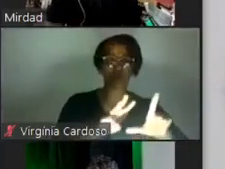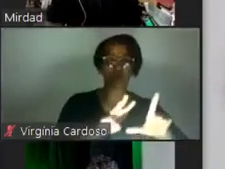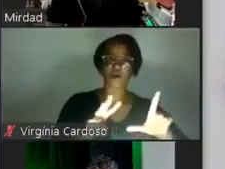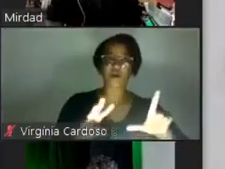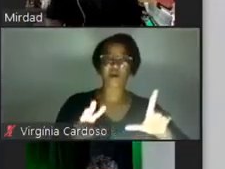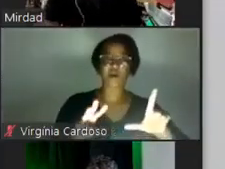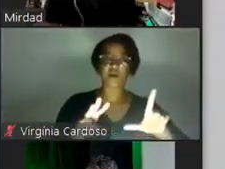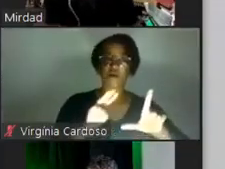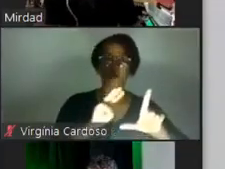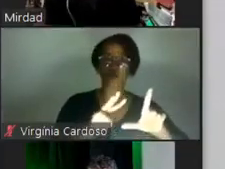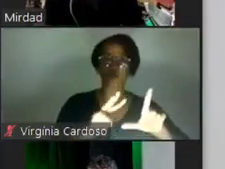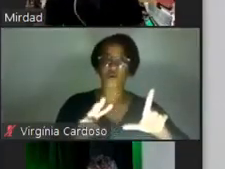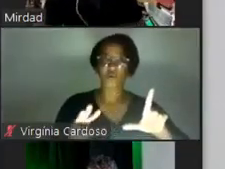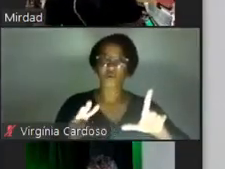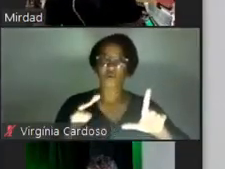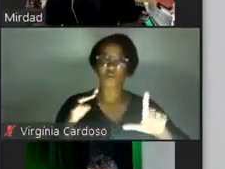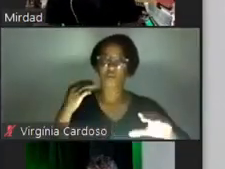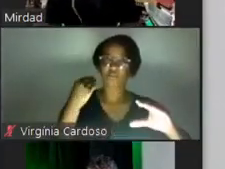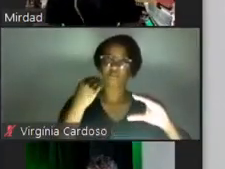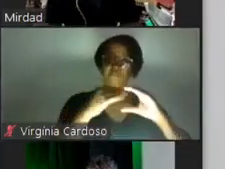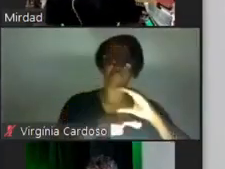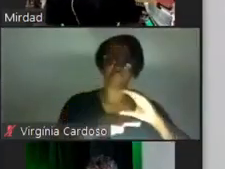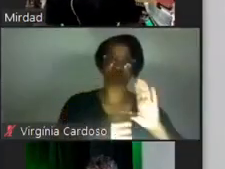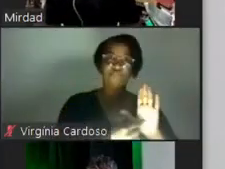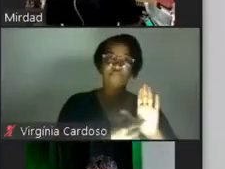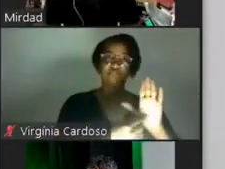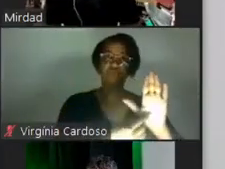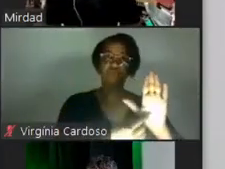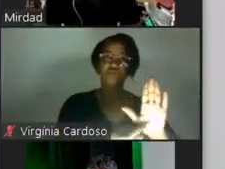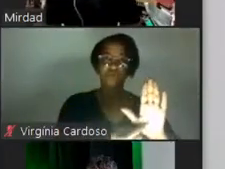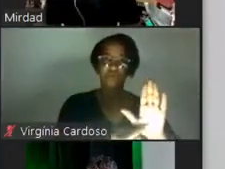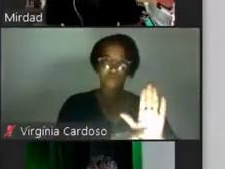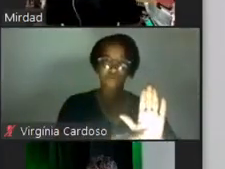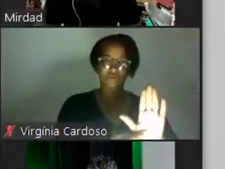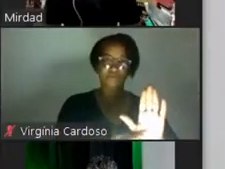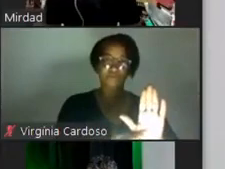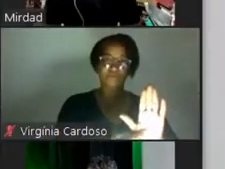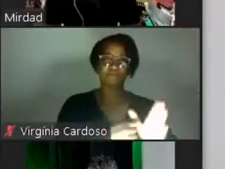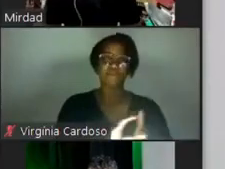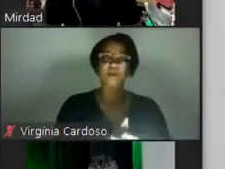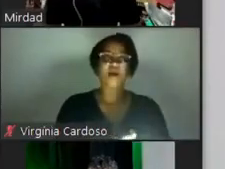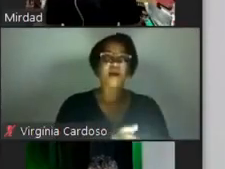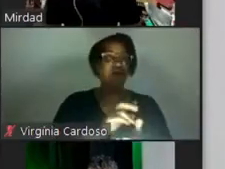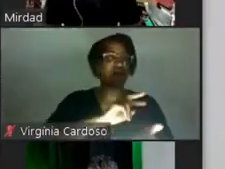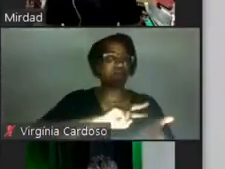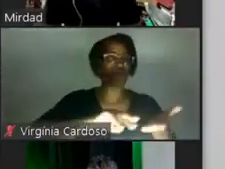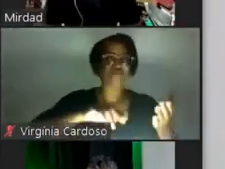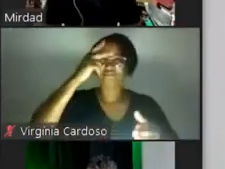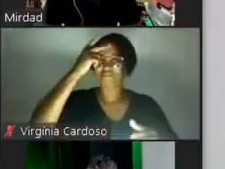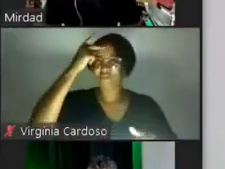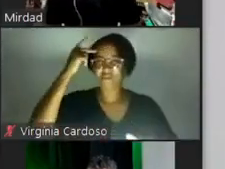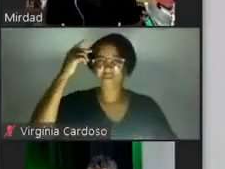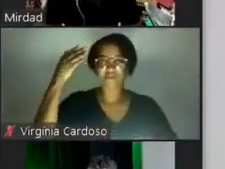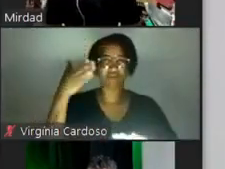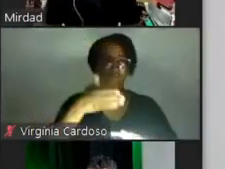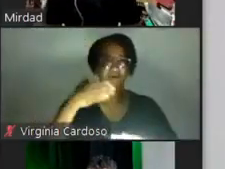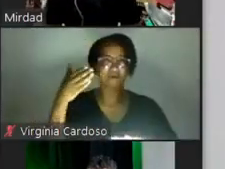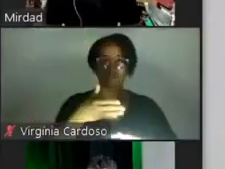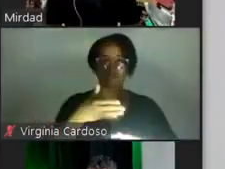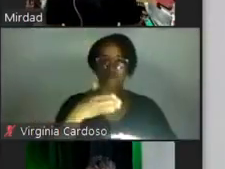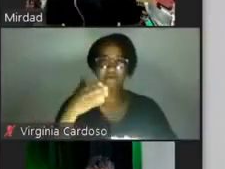irmandade. O que que aconteceu? Os hackers botaram para lascar no meu lançamento. Um barulho